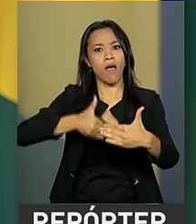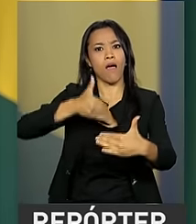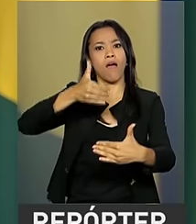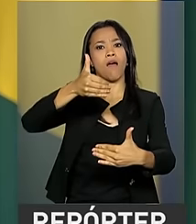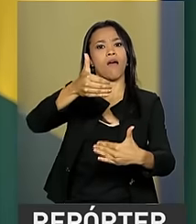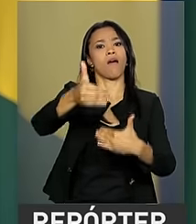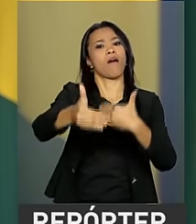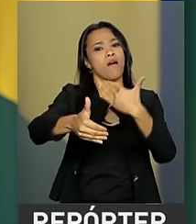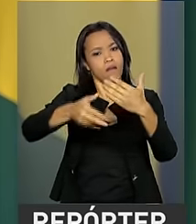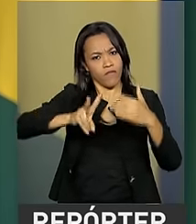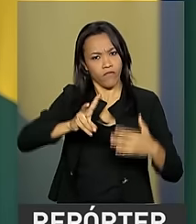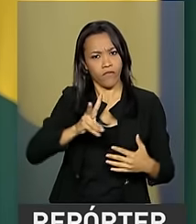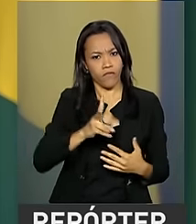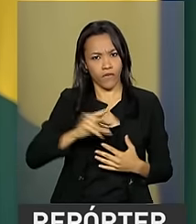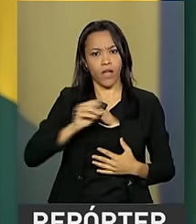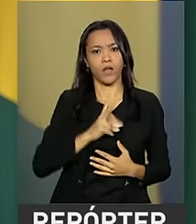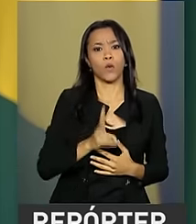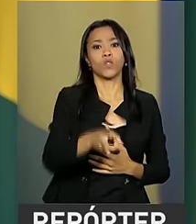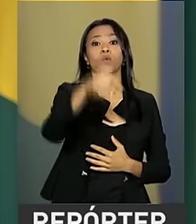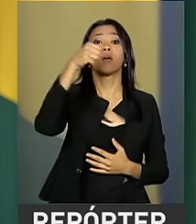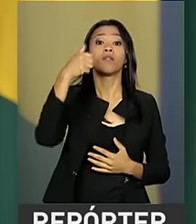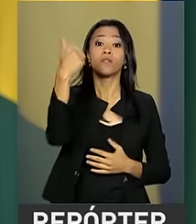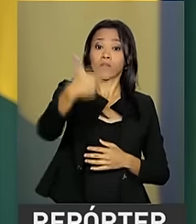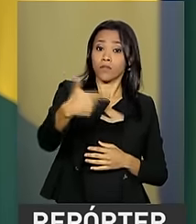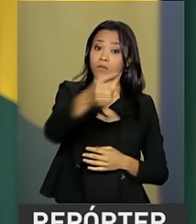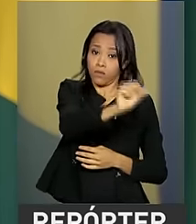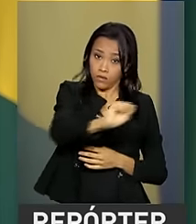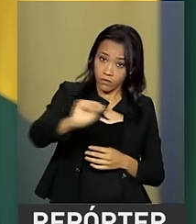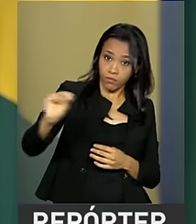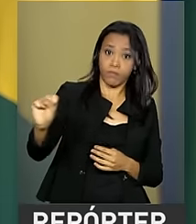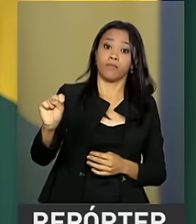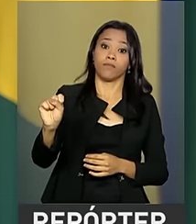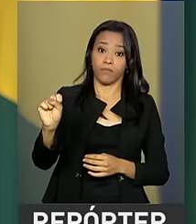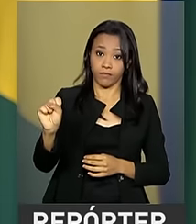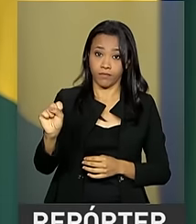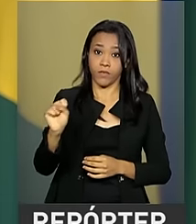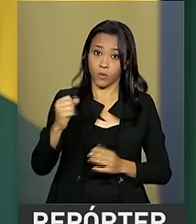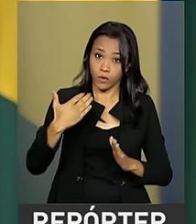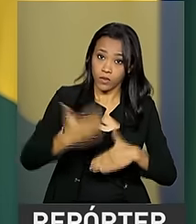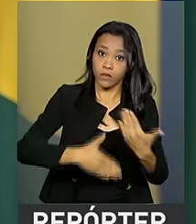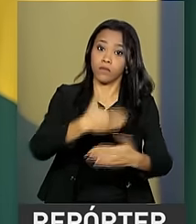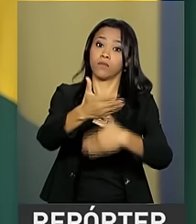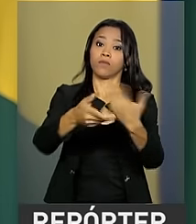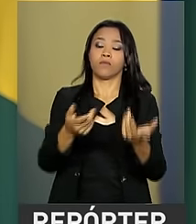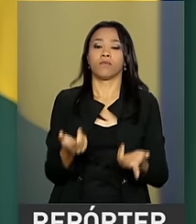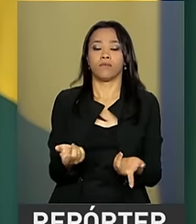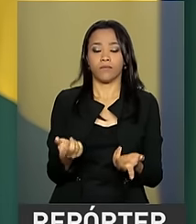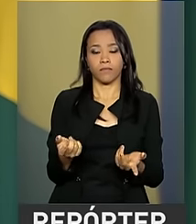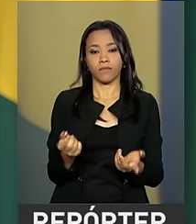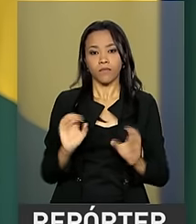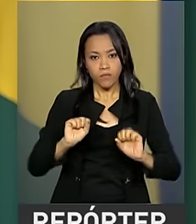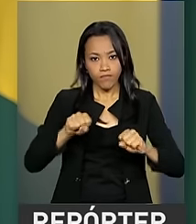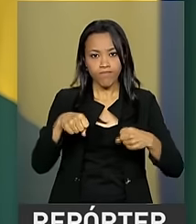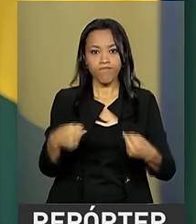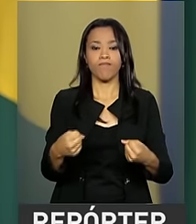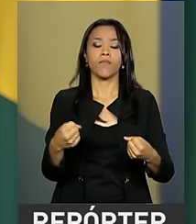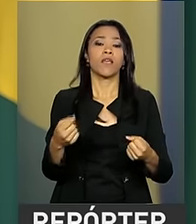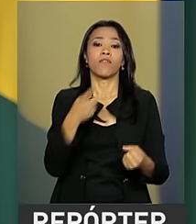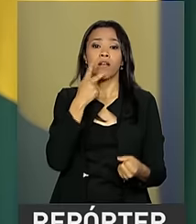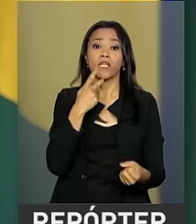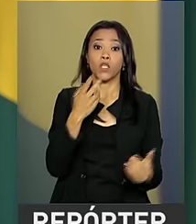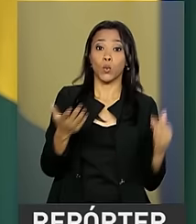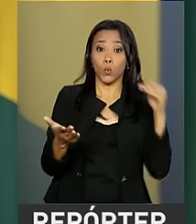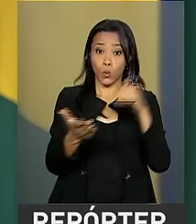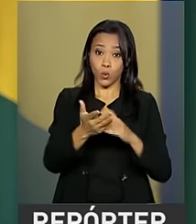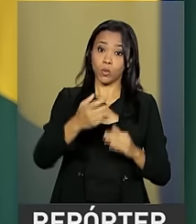toma rumo definitivo no segundo semestre, sendo certo que no último